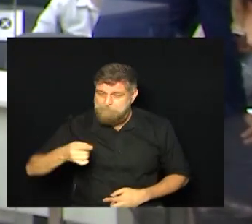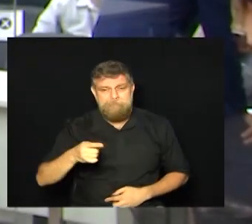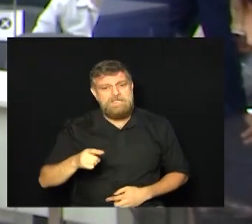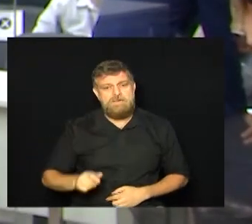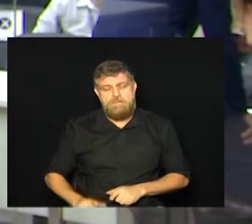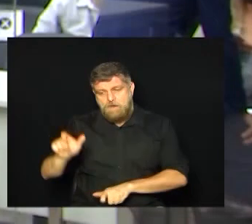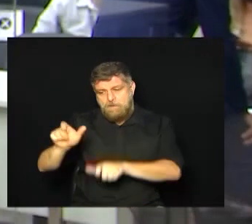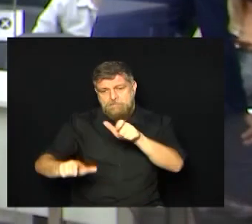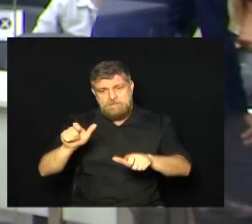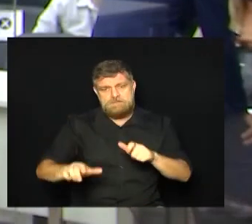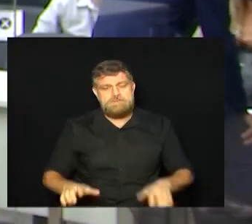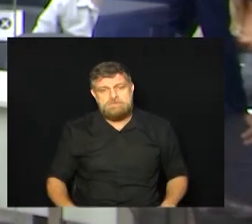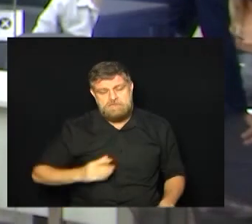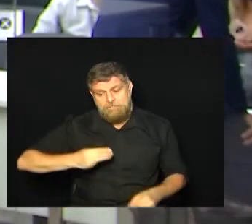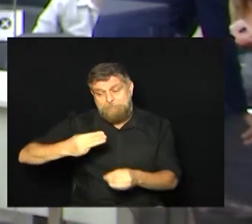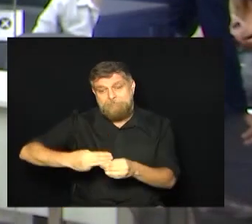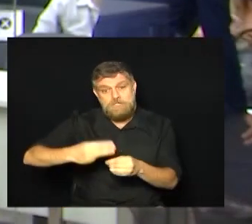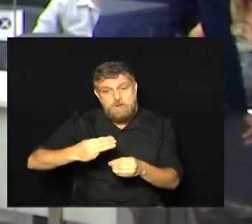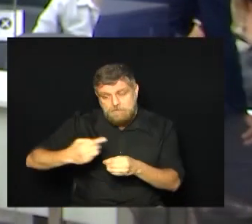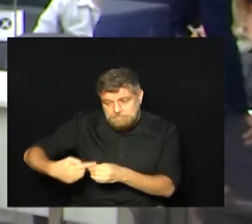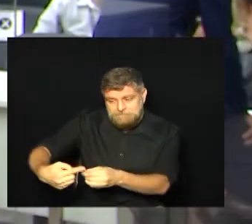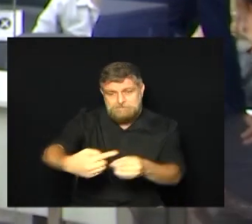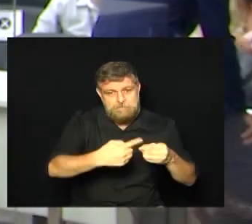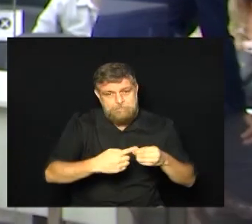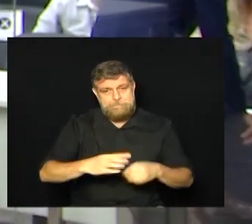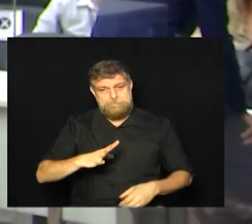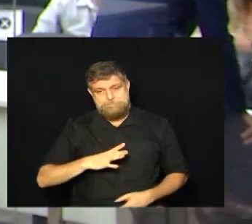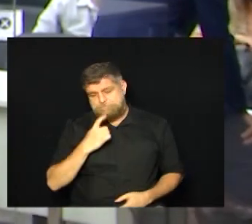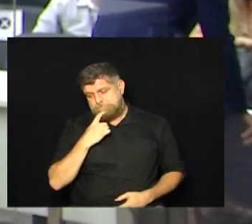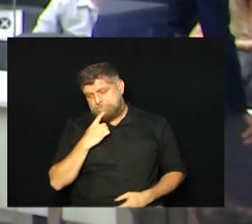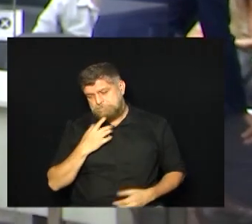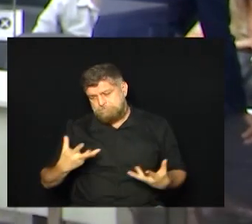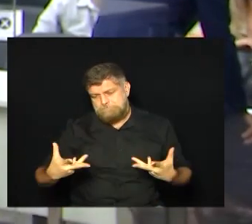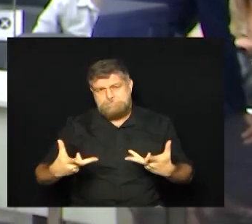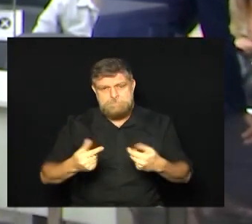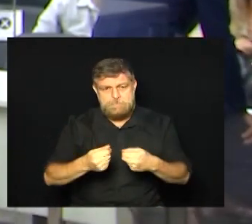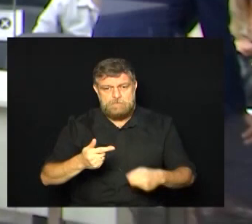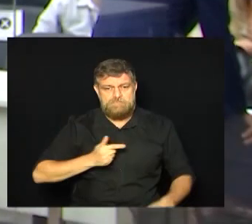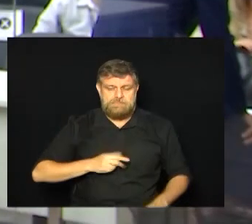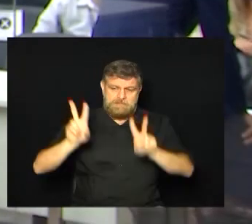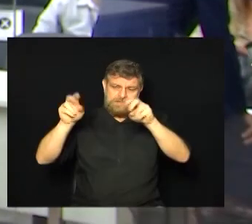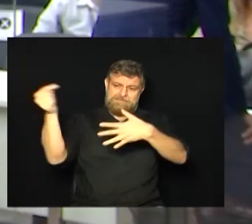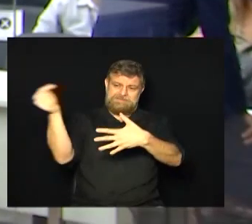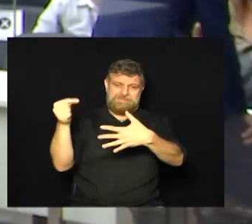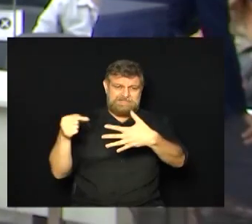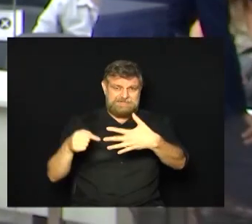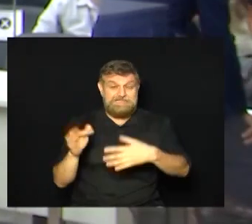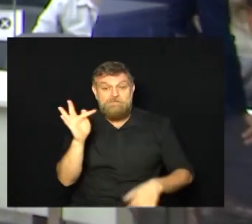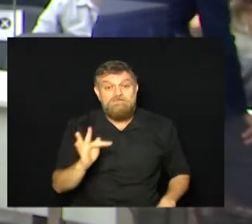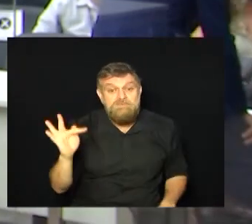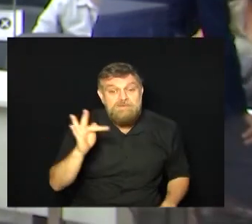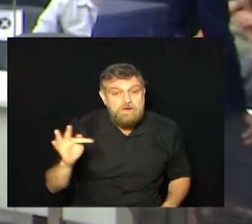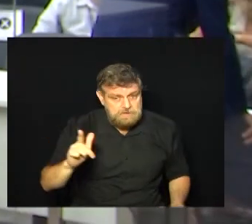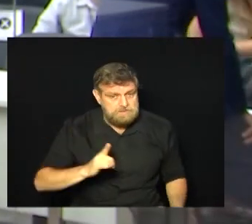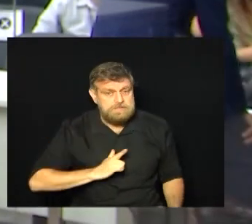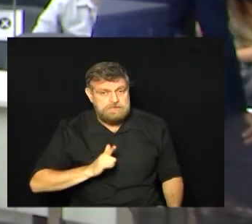capitais, é uma metrópole e é uma cidade privilegiada em todas as questões, principalmente em faculdades. Então,